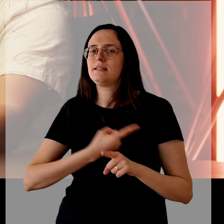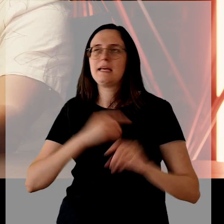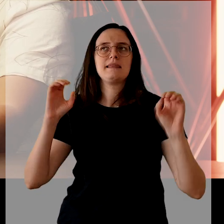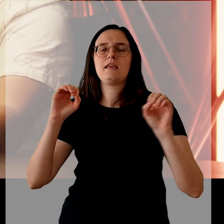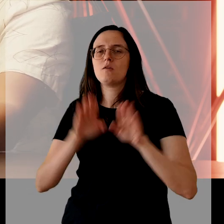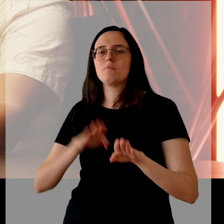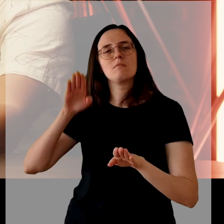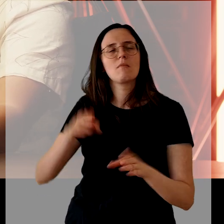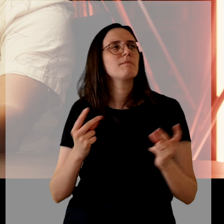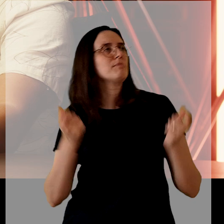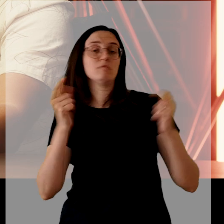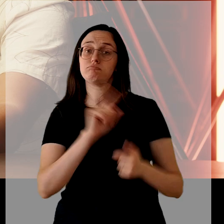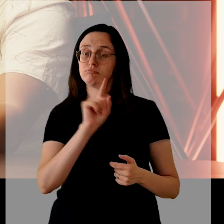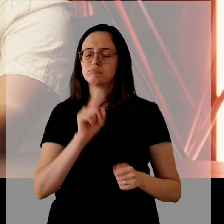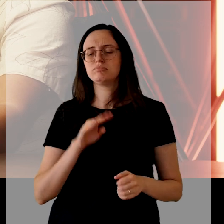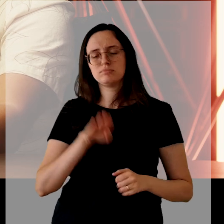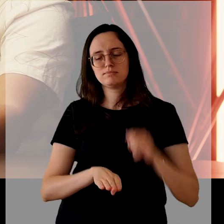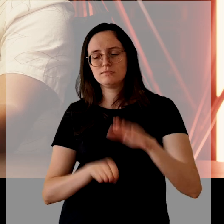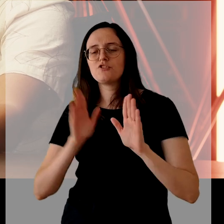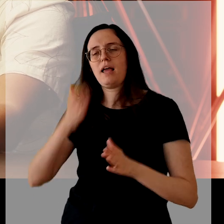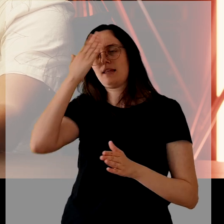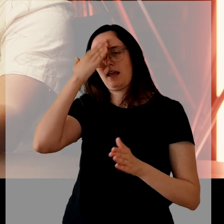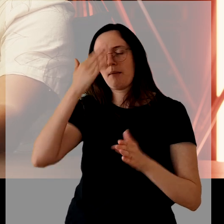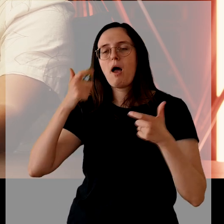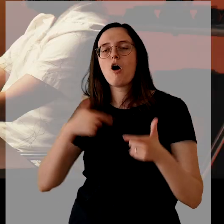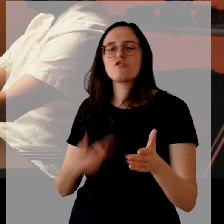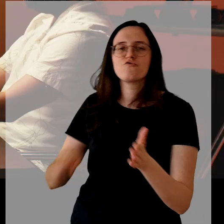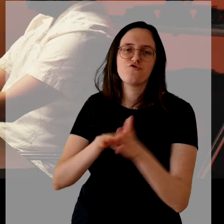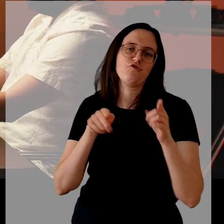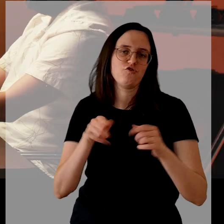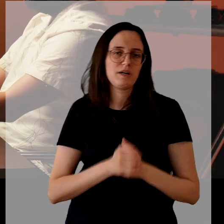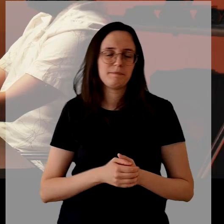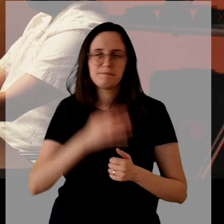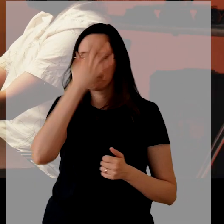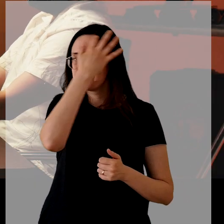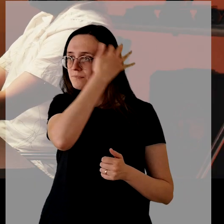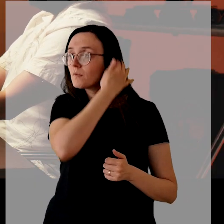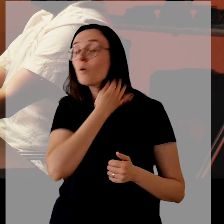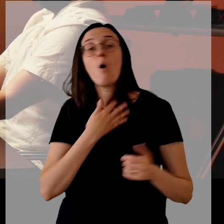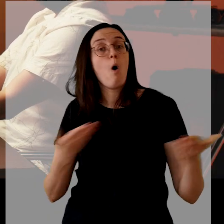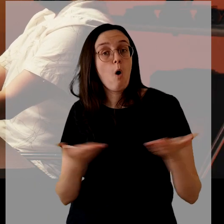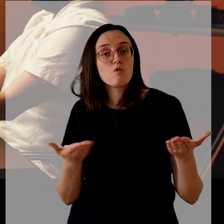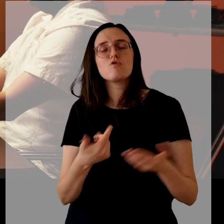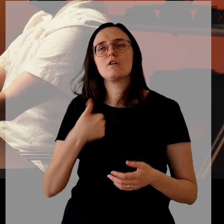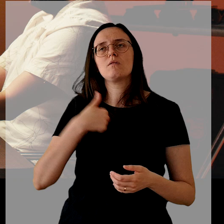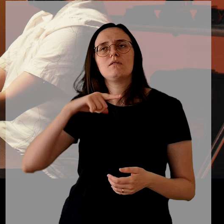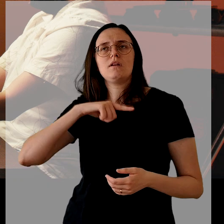passo do nada, entendeu? A gente deu todos os passos sabendo onde a gente ia chegar. Então, hoje, eu